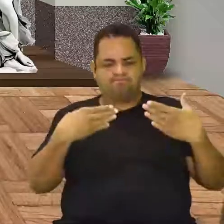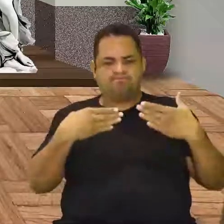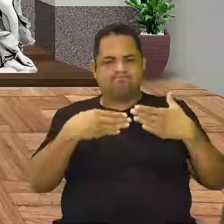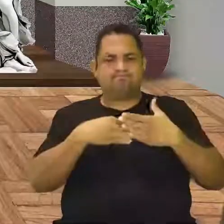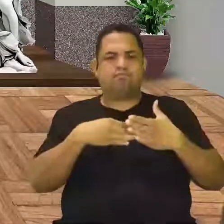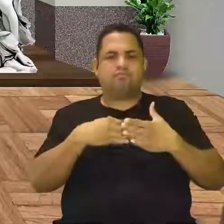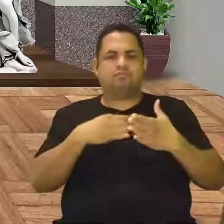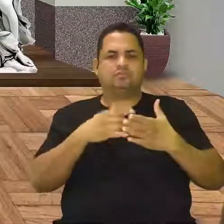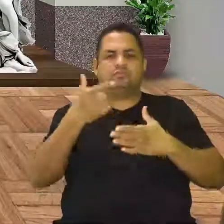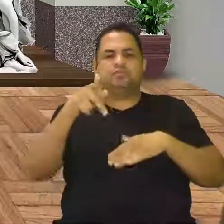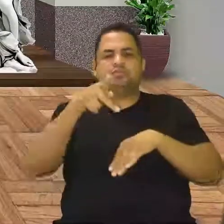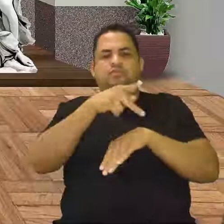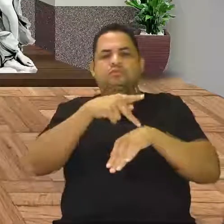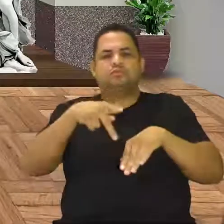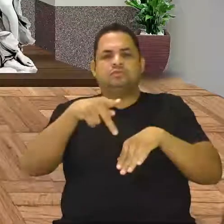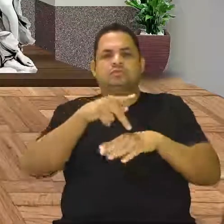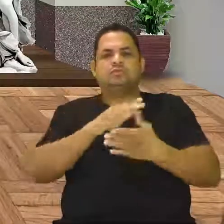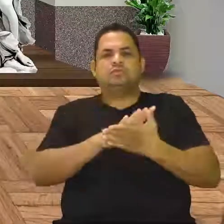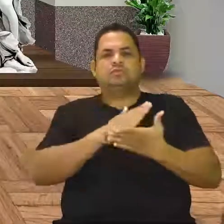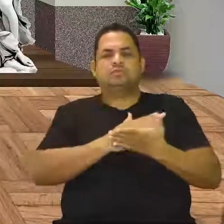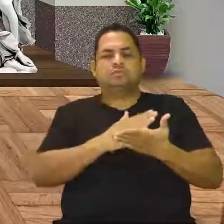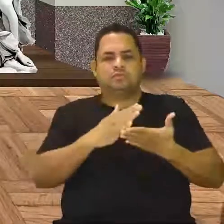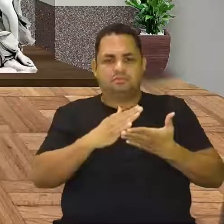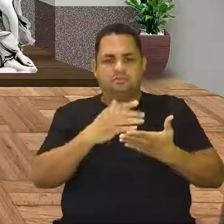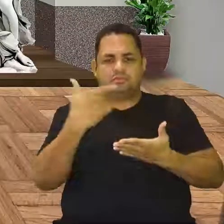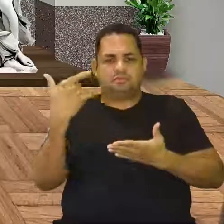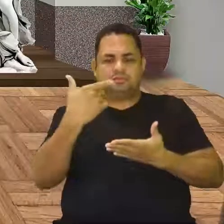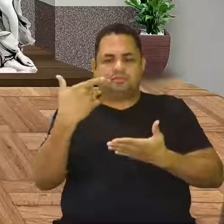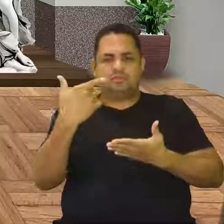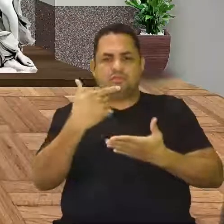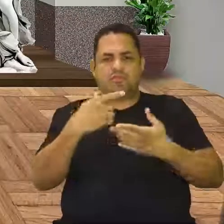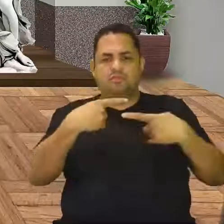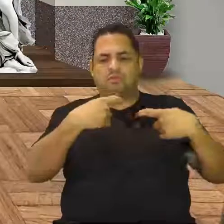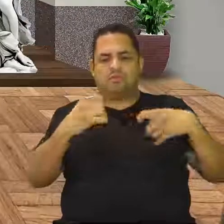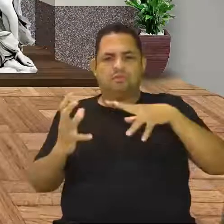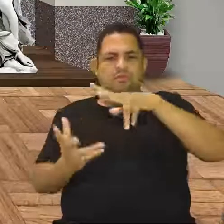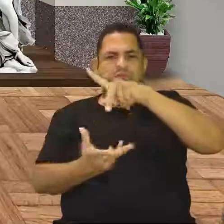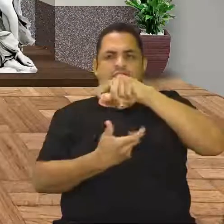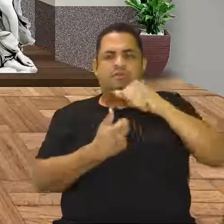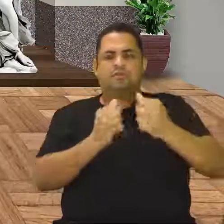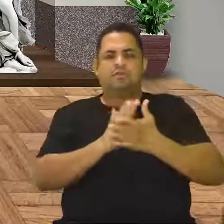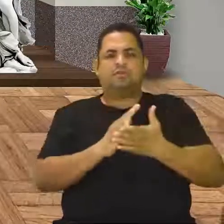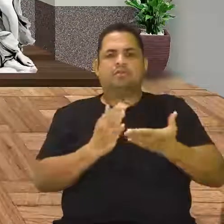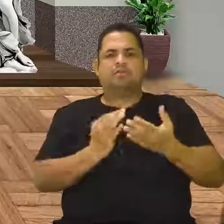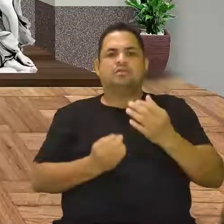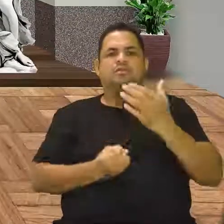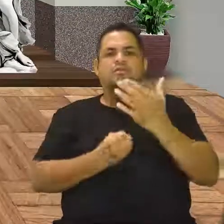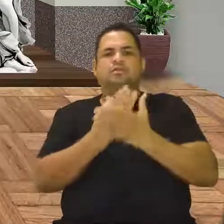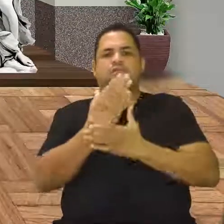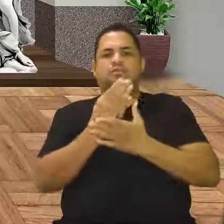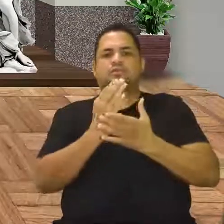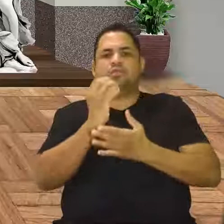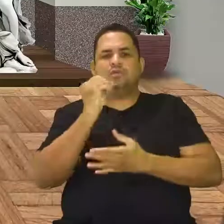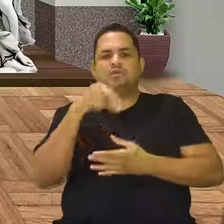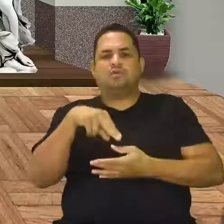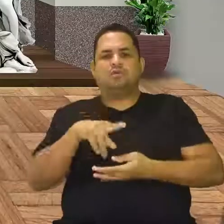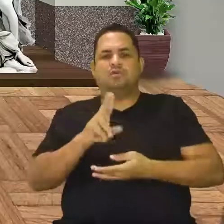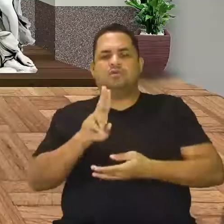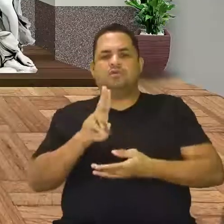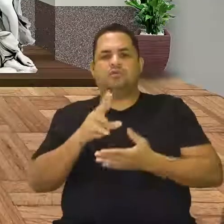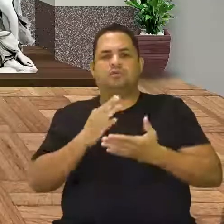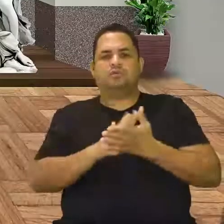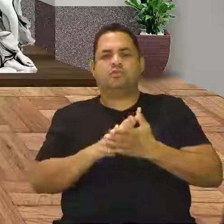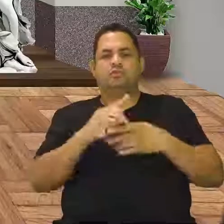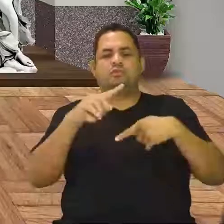pelas outras Nações e é a partir da Segunda Guerra Mundial que é criado a ONU